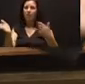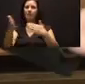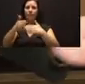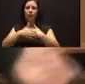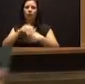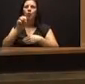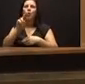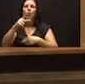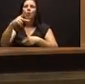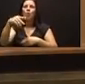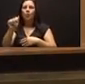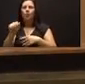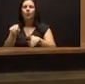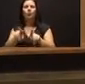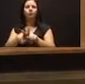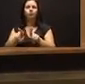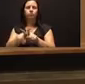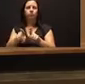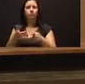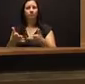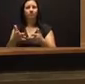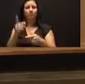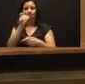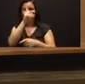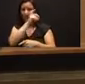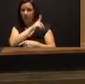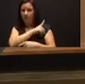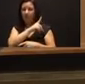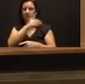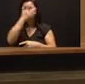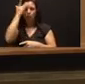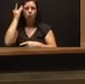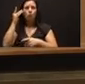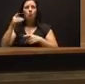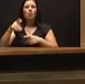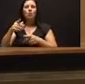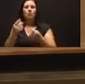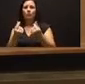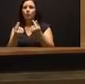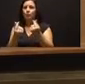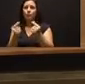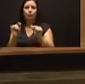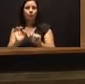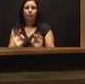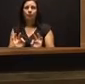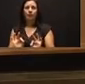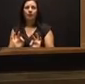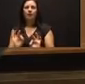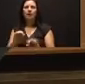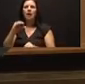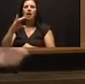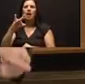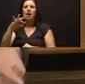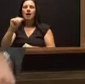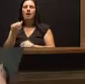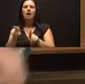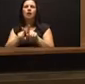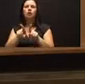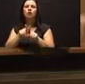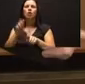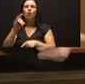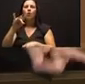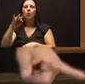em estado de calamidade, o pronto-socorro, os funcionários municipais sem receber, inclusive a Caixa de Previdência, o convênio